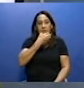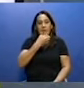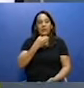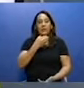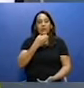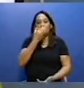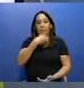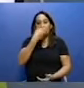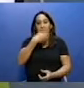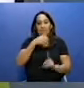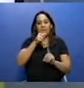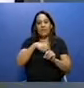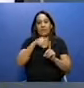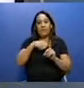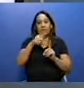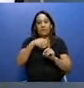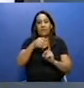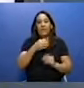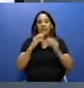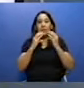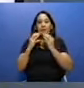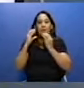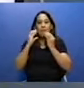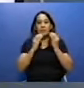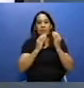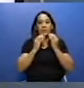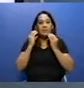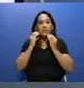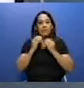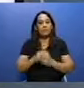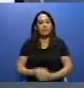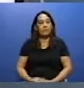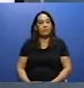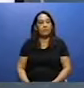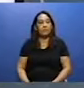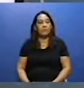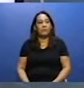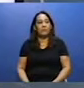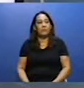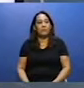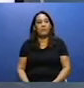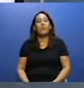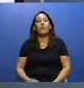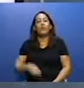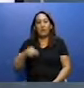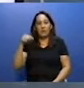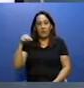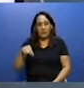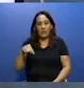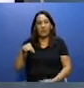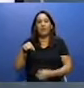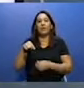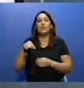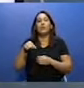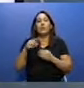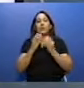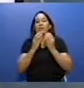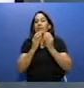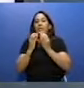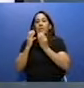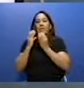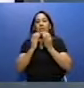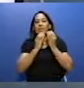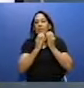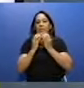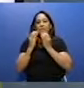Maçã, banana, melancia. Então, aqui é o meu motivo. Aqui